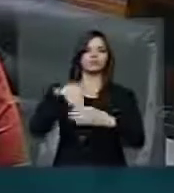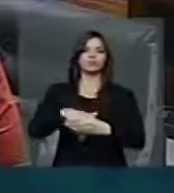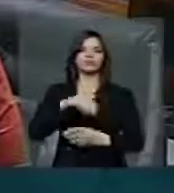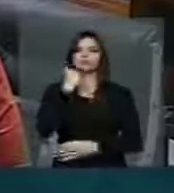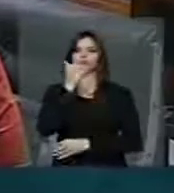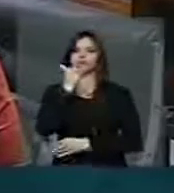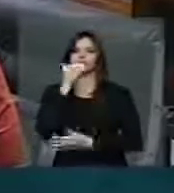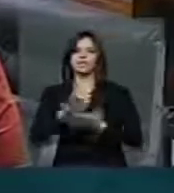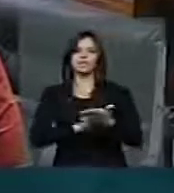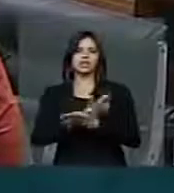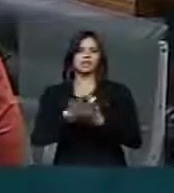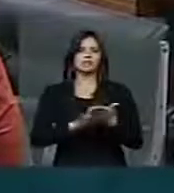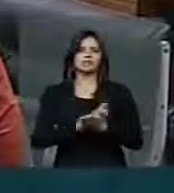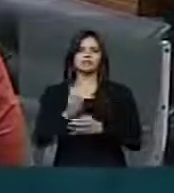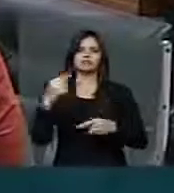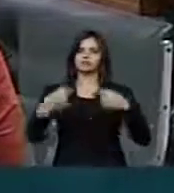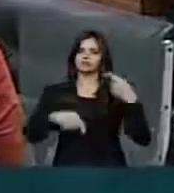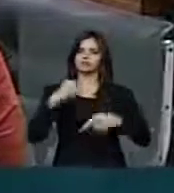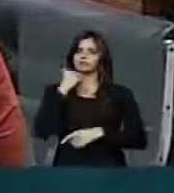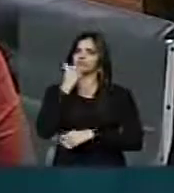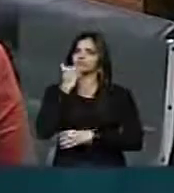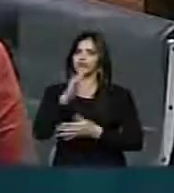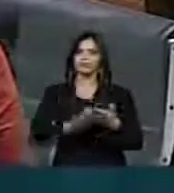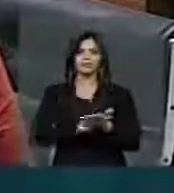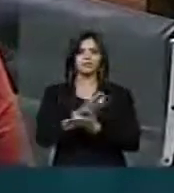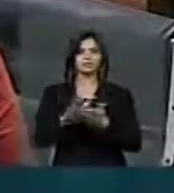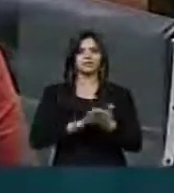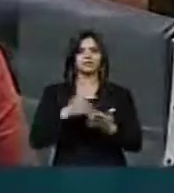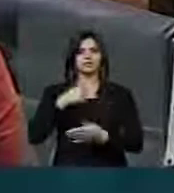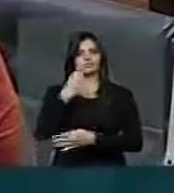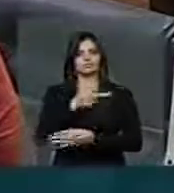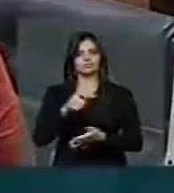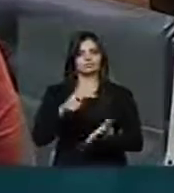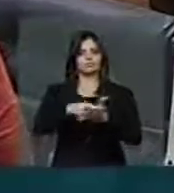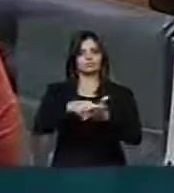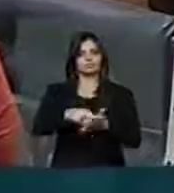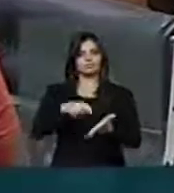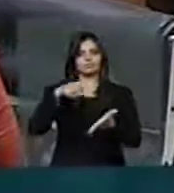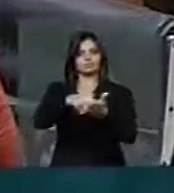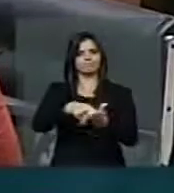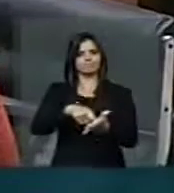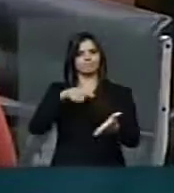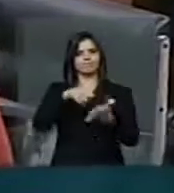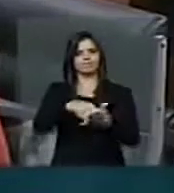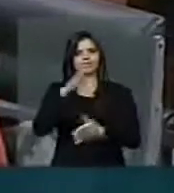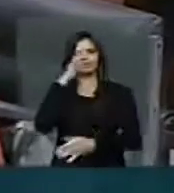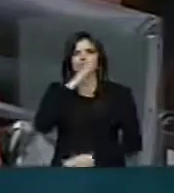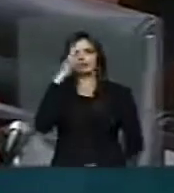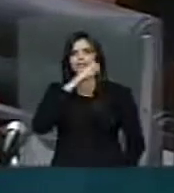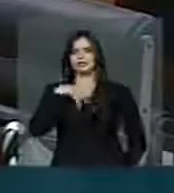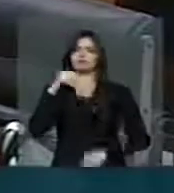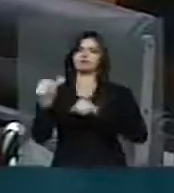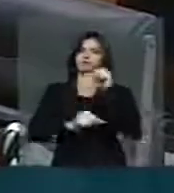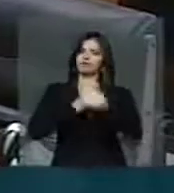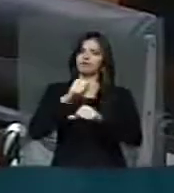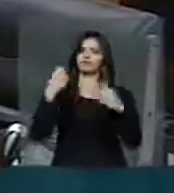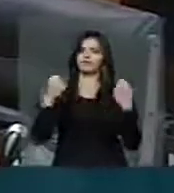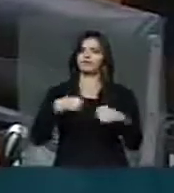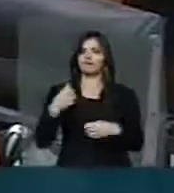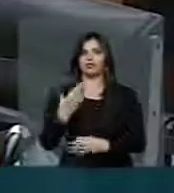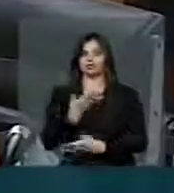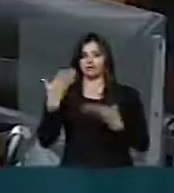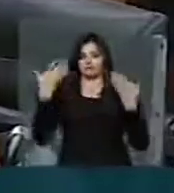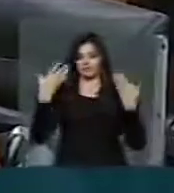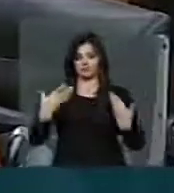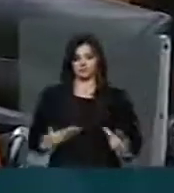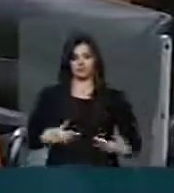não trabalhar e não discutir. E a sua insistência vem fazendo isso se transformar. E eu me coloco aqui à